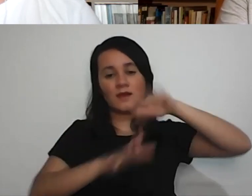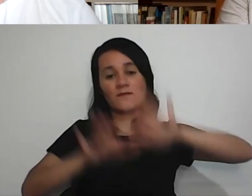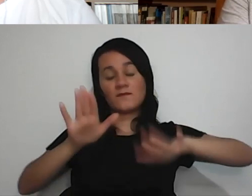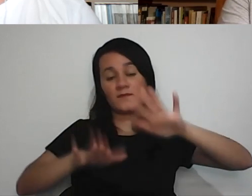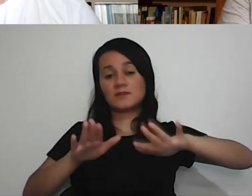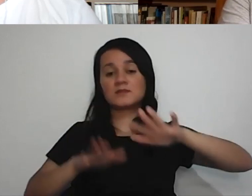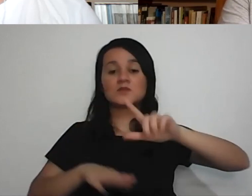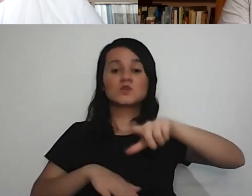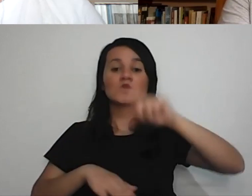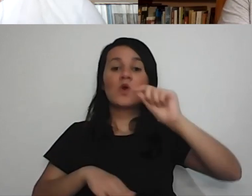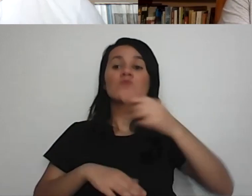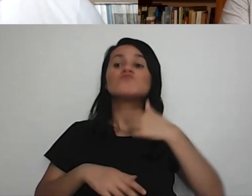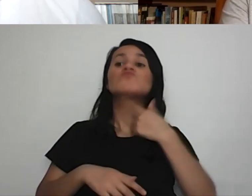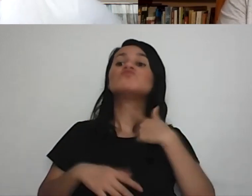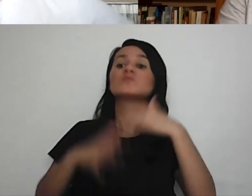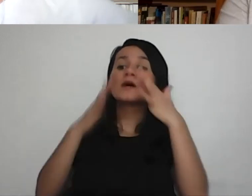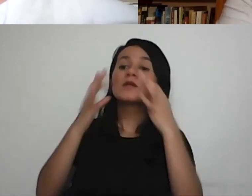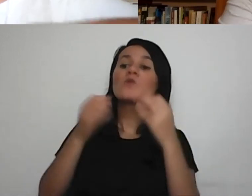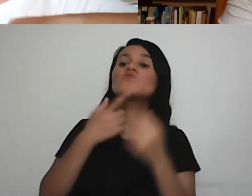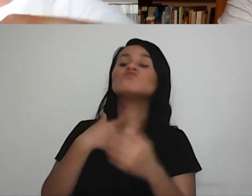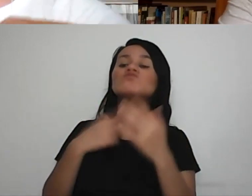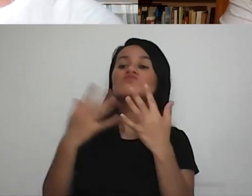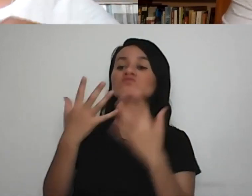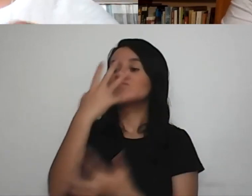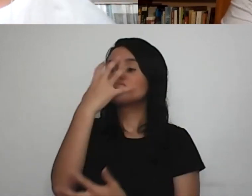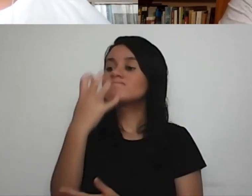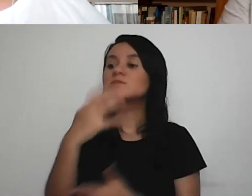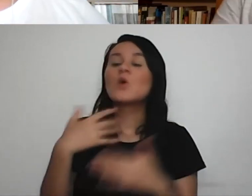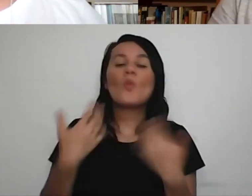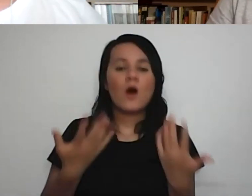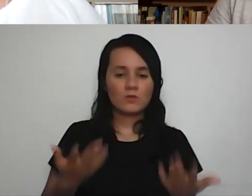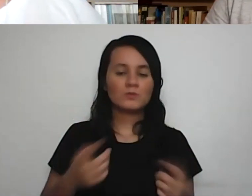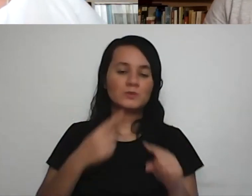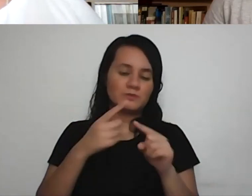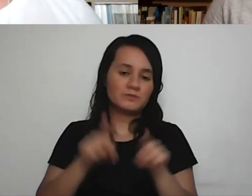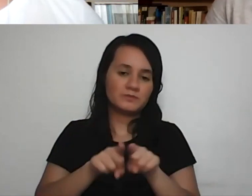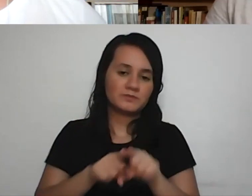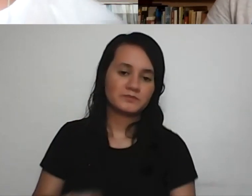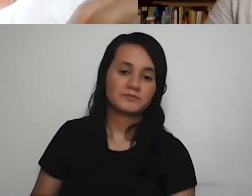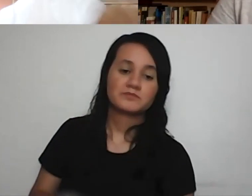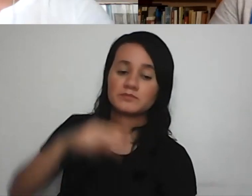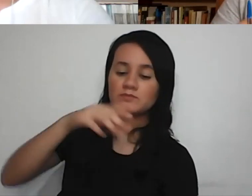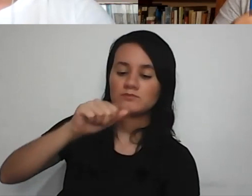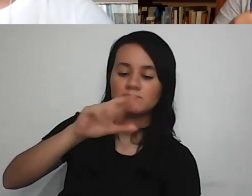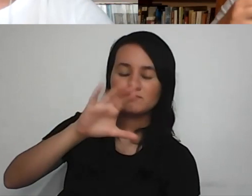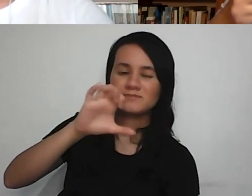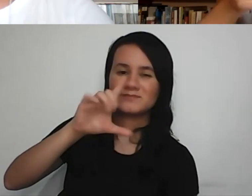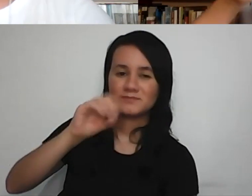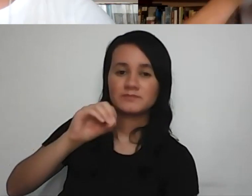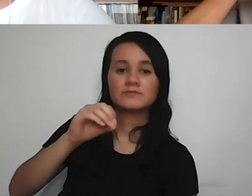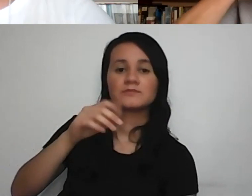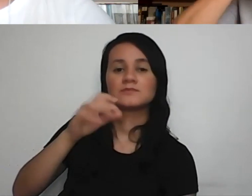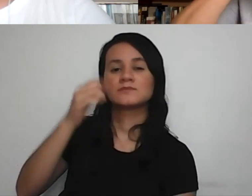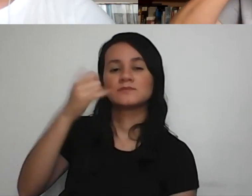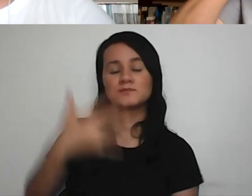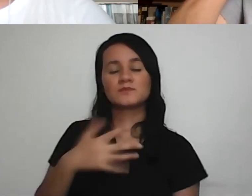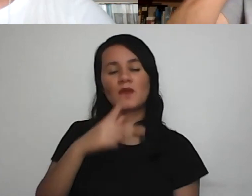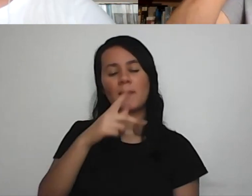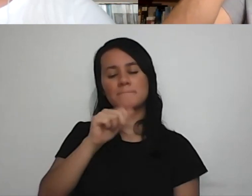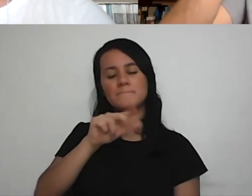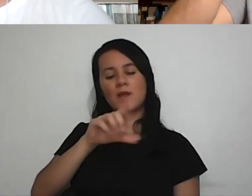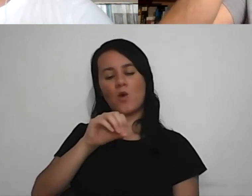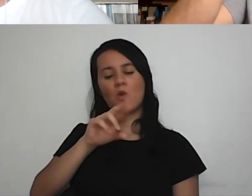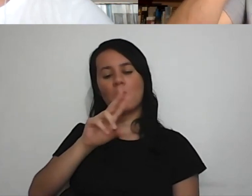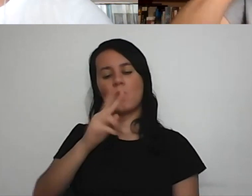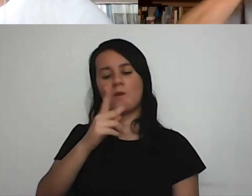o que recebe mais atenção e por quê. Ô Marcelo, tem uma coisa, o Paulo Henrique colocou aqui, né, que é